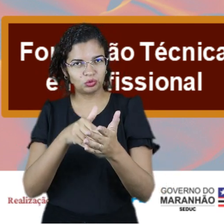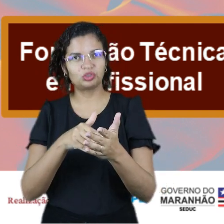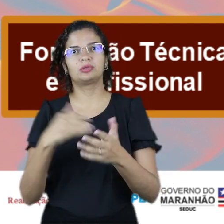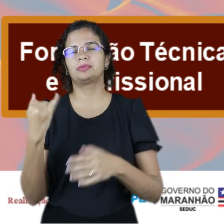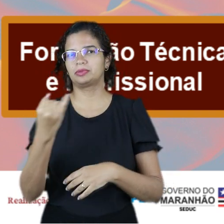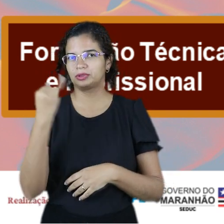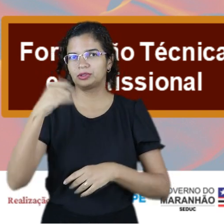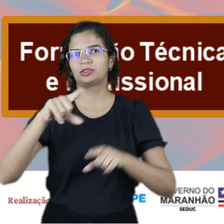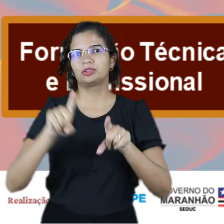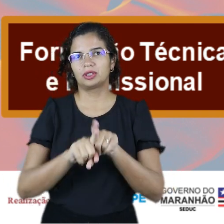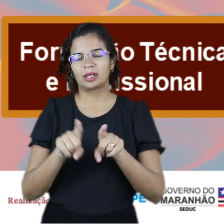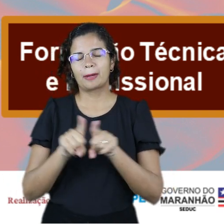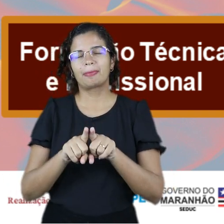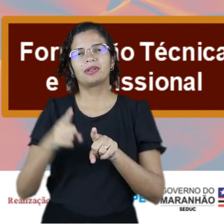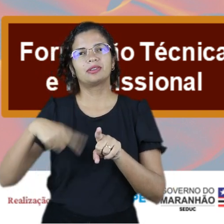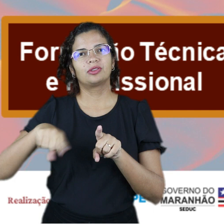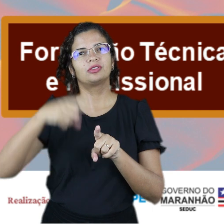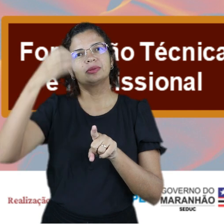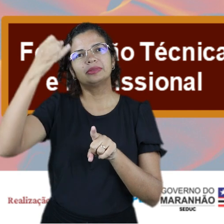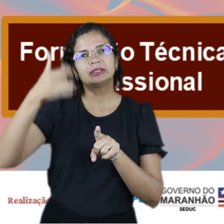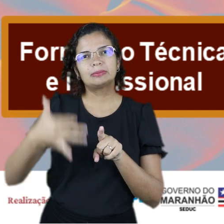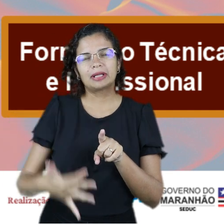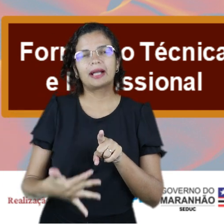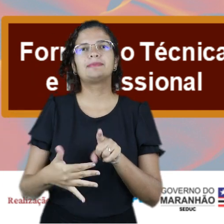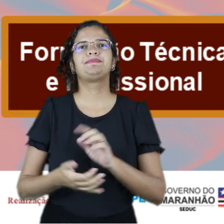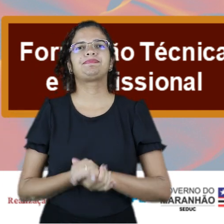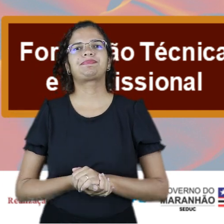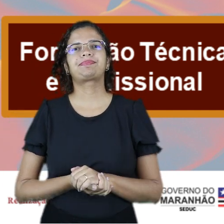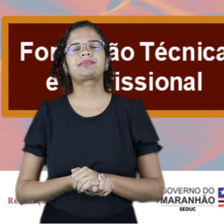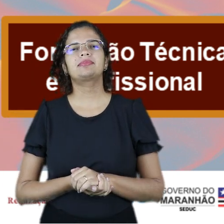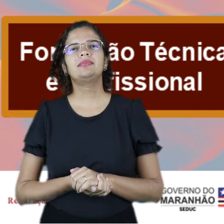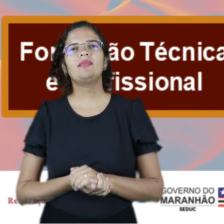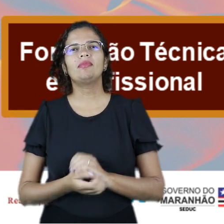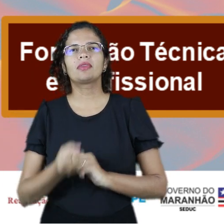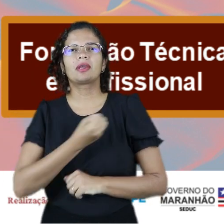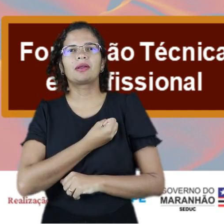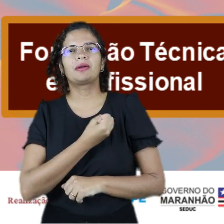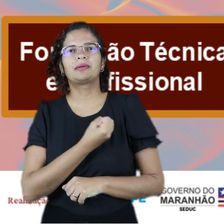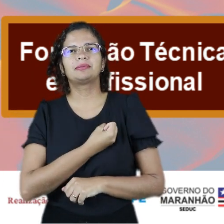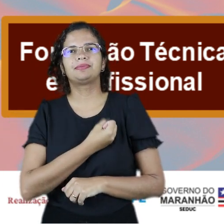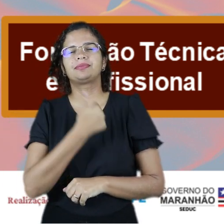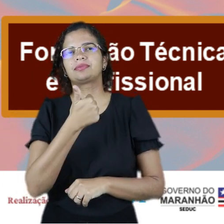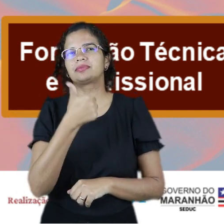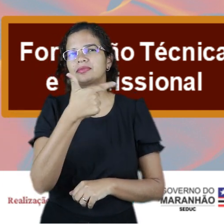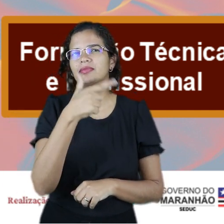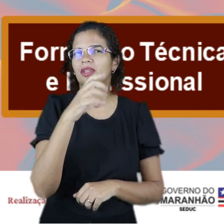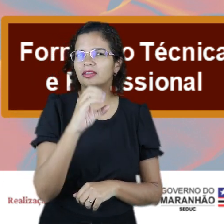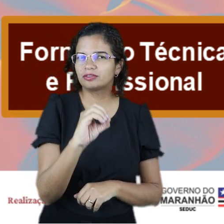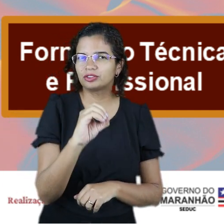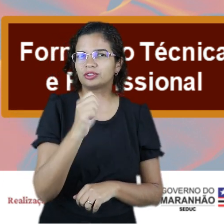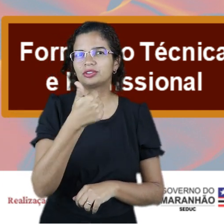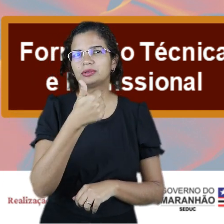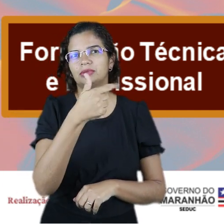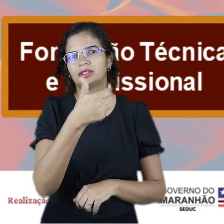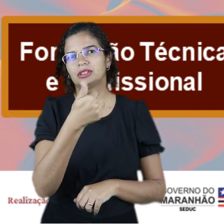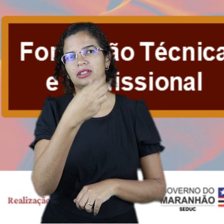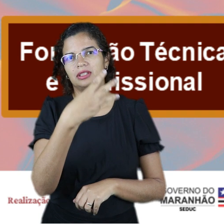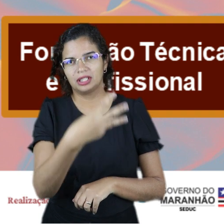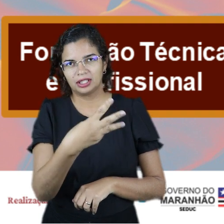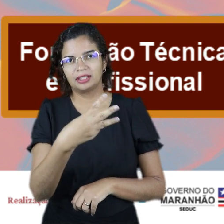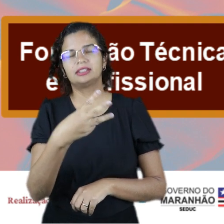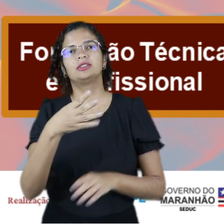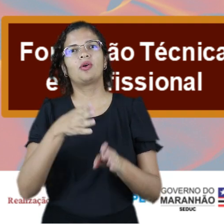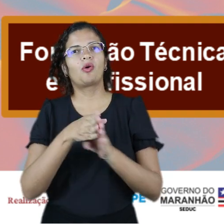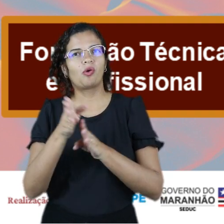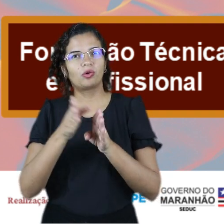nosso país. E para complementar também, faremos menção da Portaria 1432 barra 2008, já citada pela